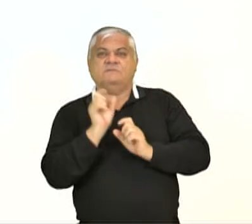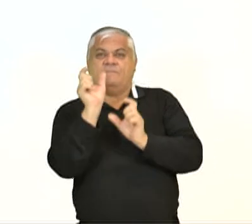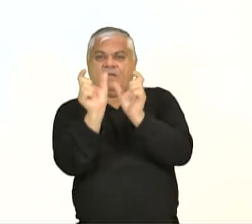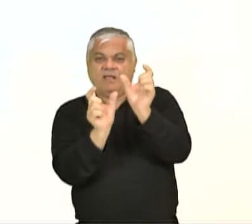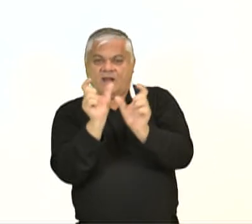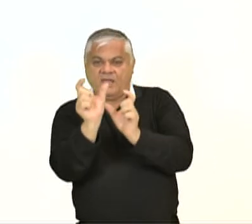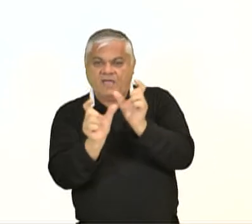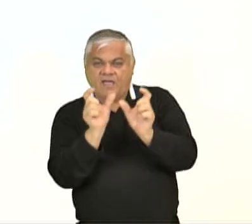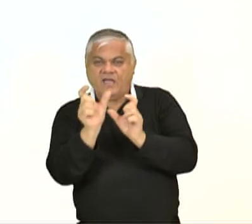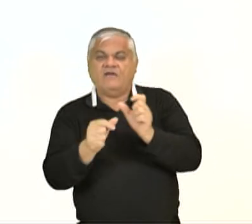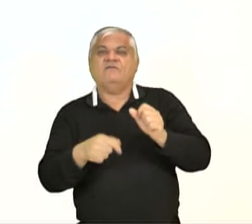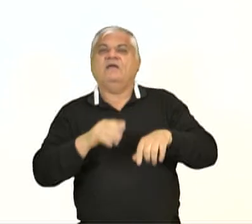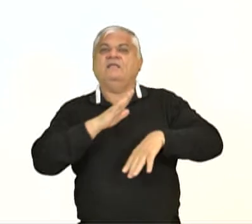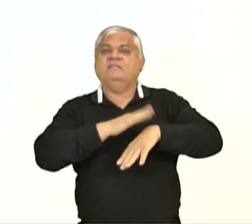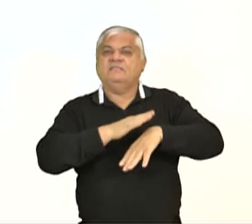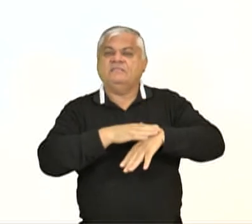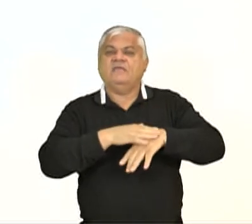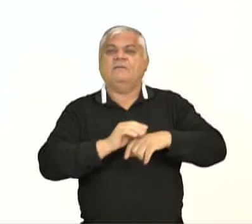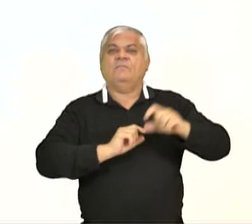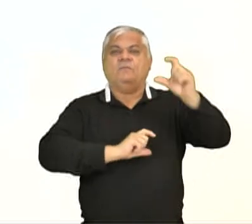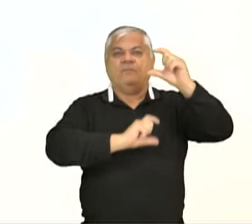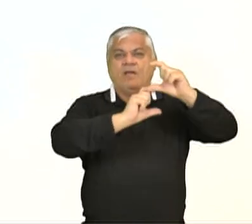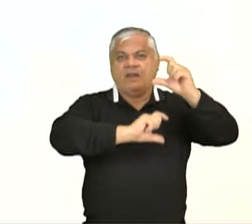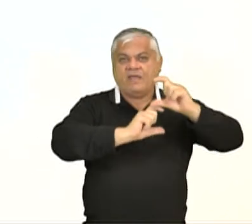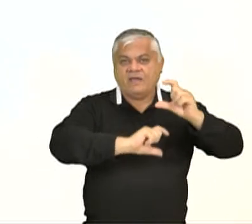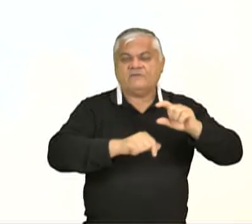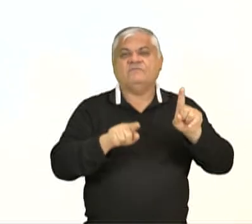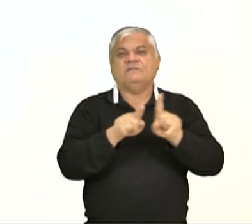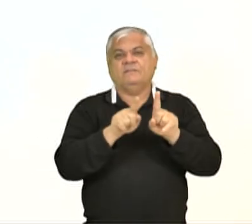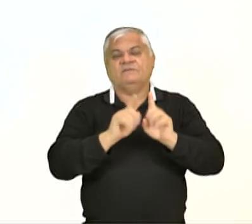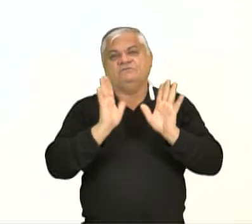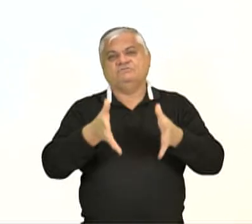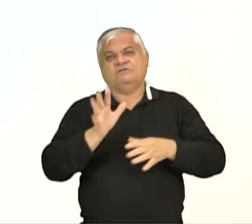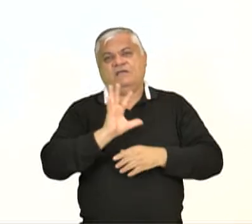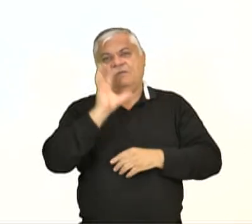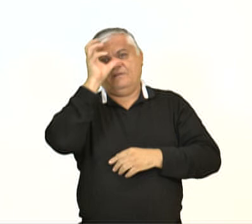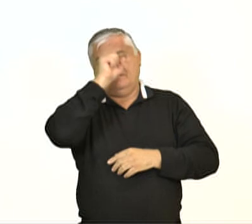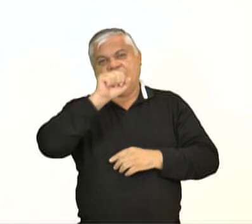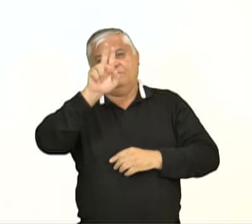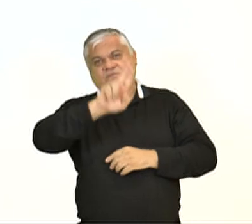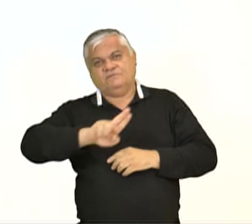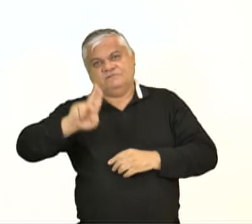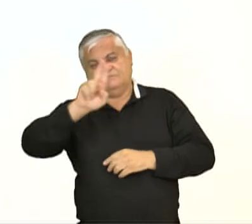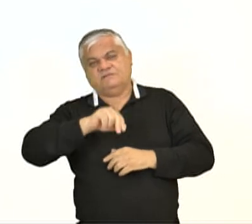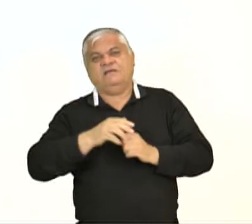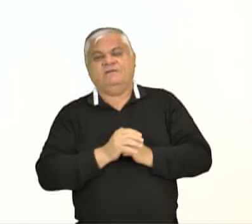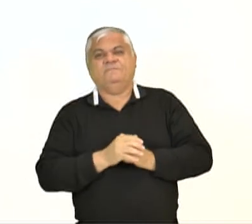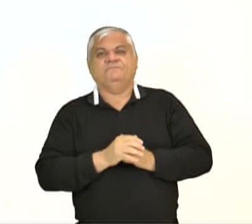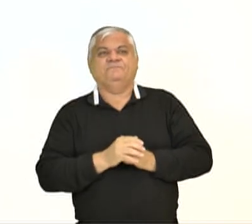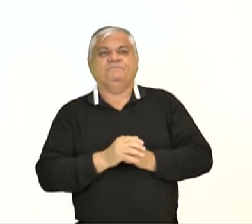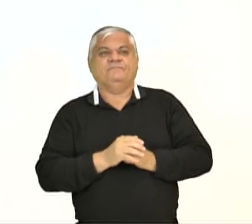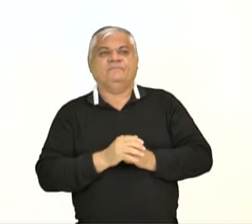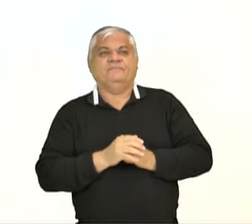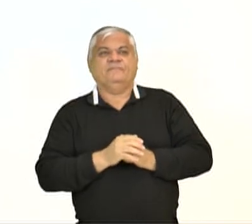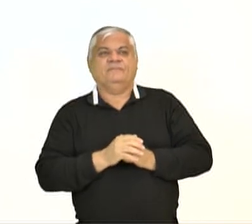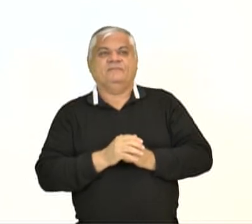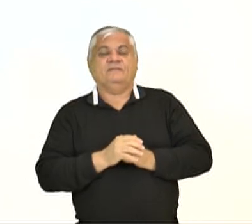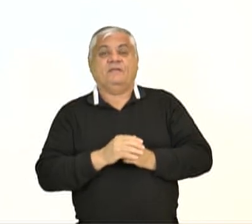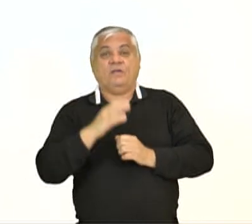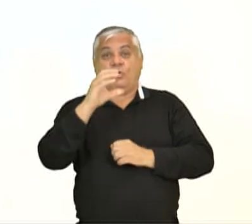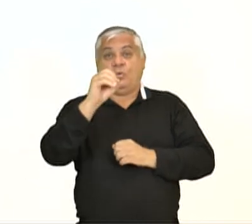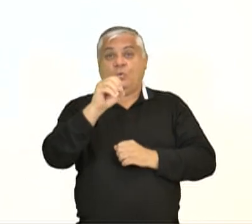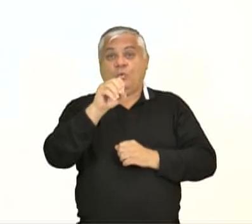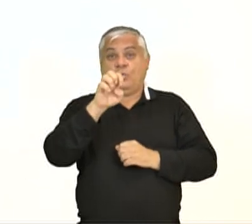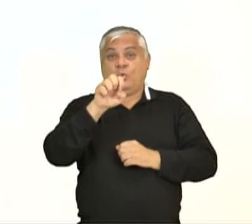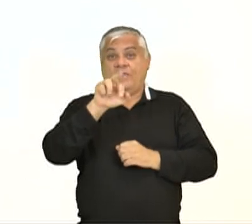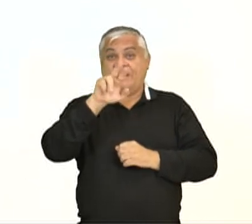palavras, orações, períodos e parágrafos aí nos quais nós vemos sendo utilizados os elementos de coesão. Já a coerência é o